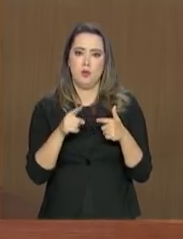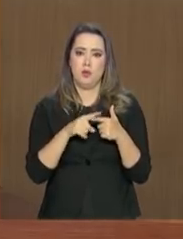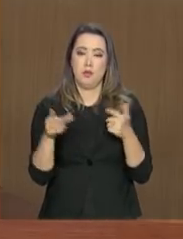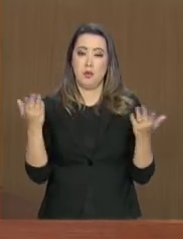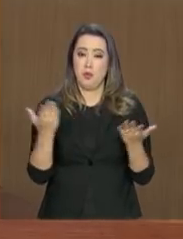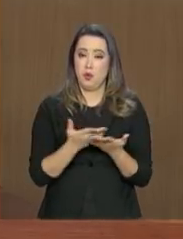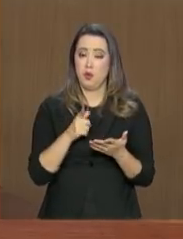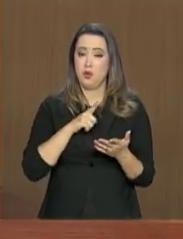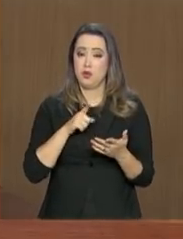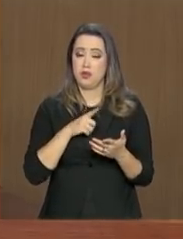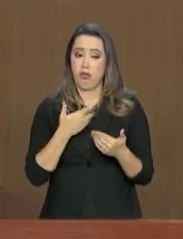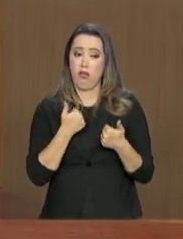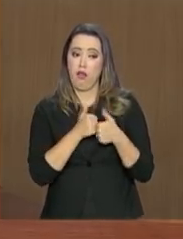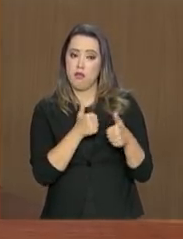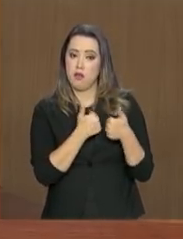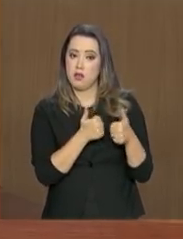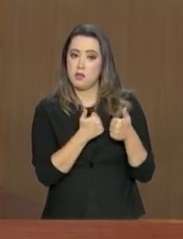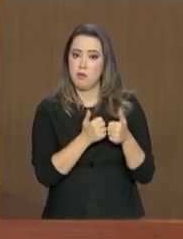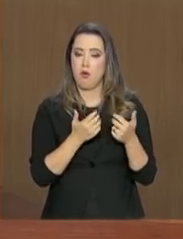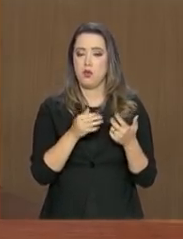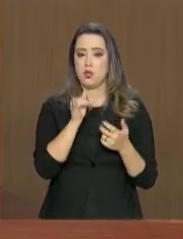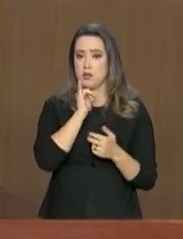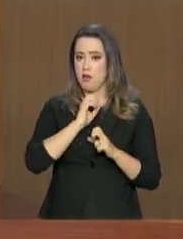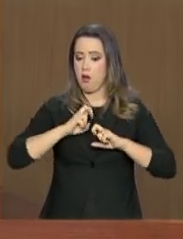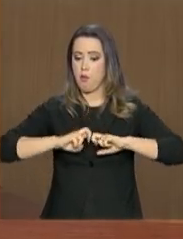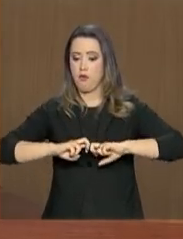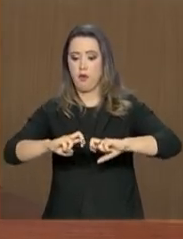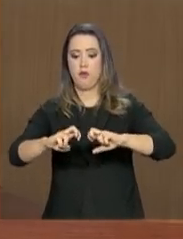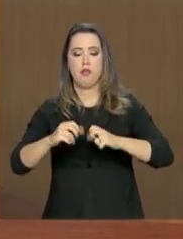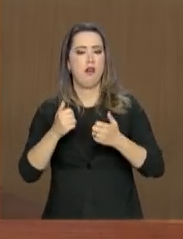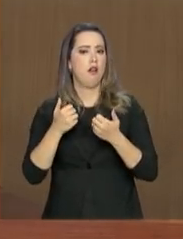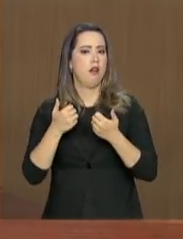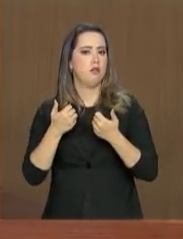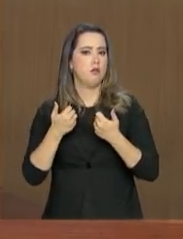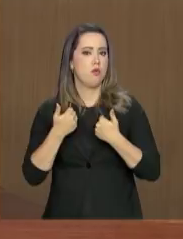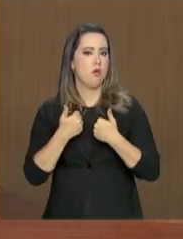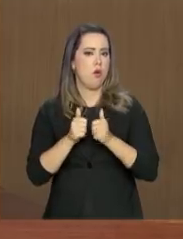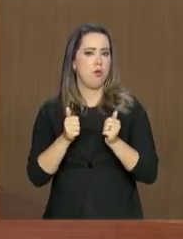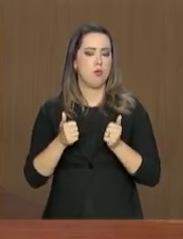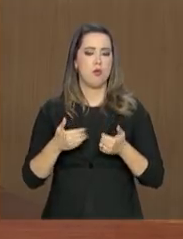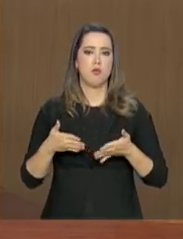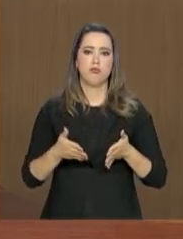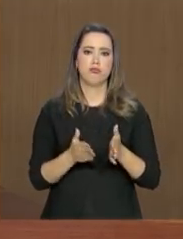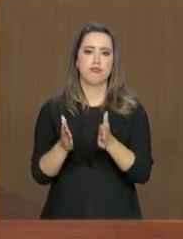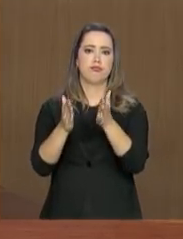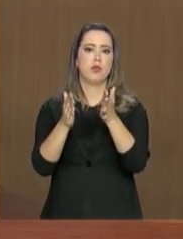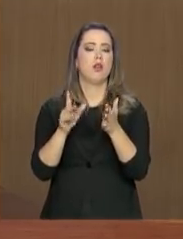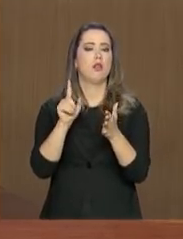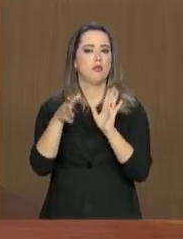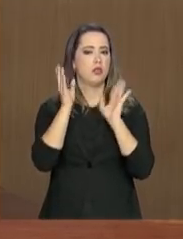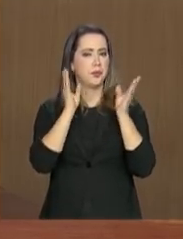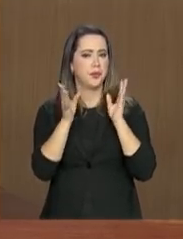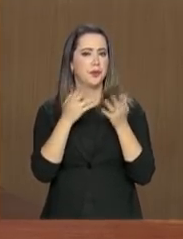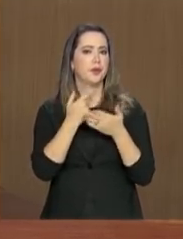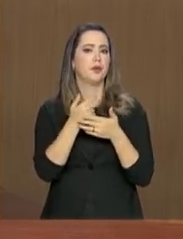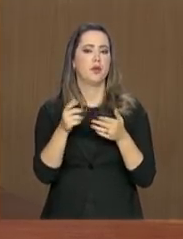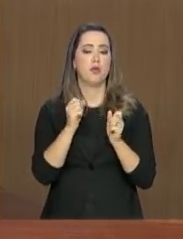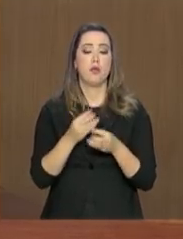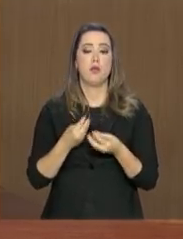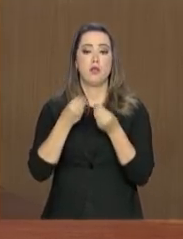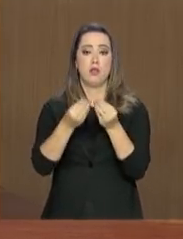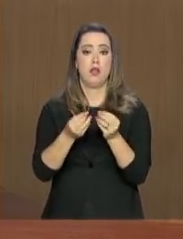brasileiros transporte ferroviário rodoviário e de trás as condições do brasil